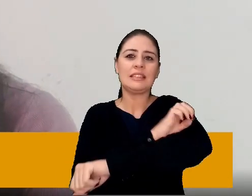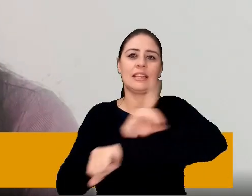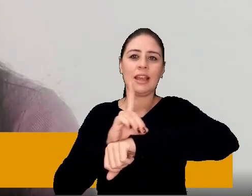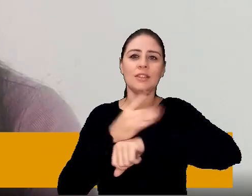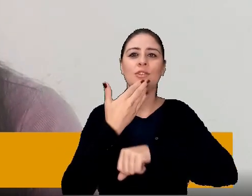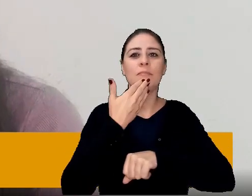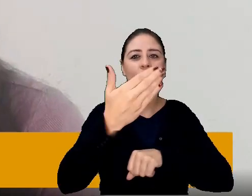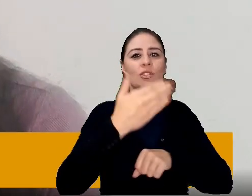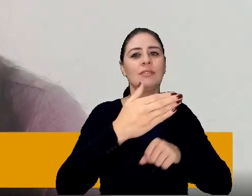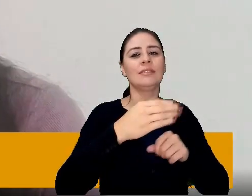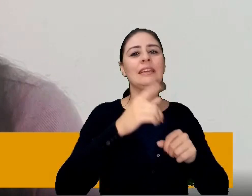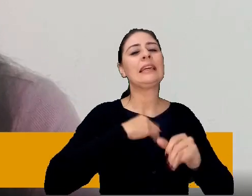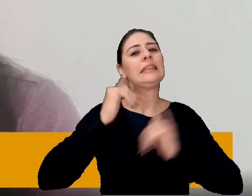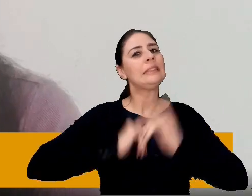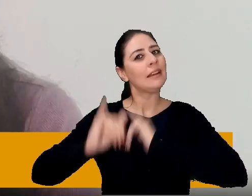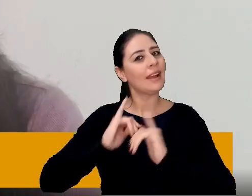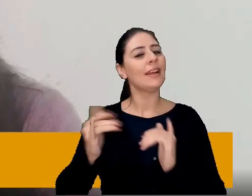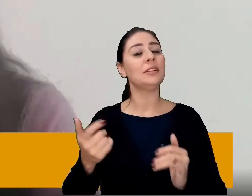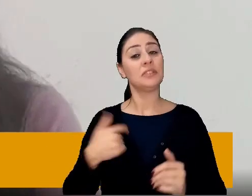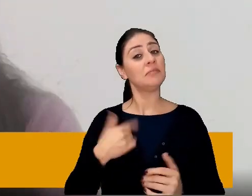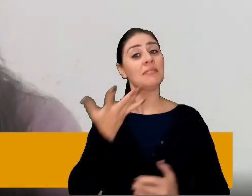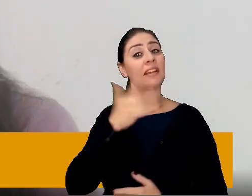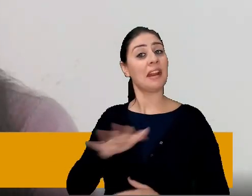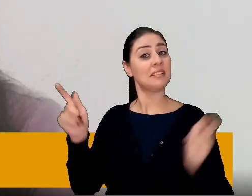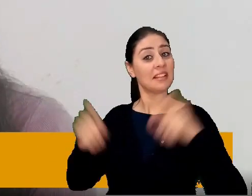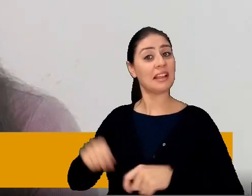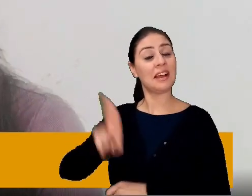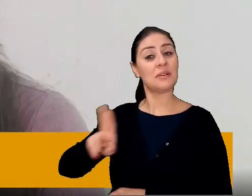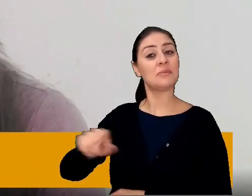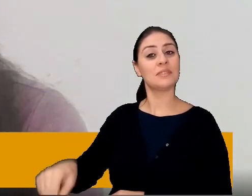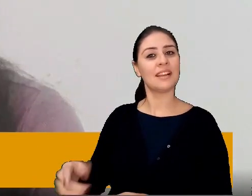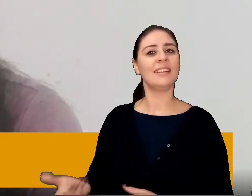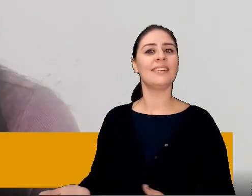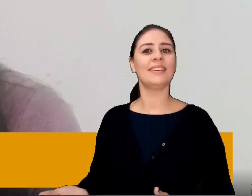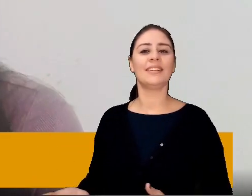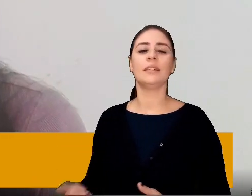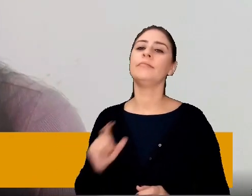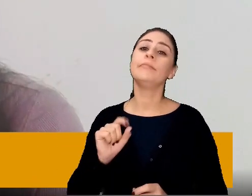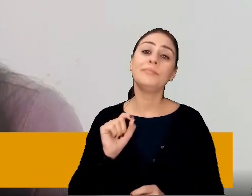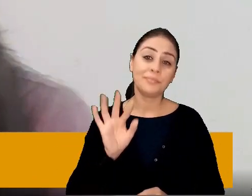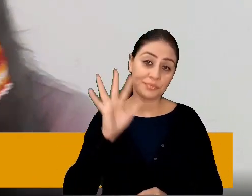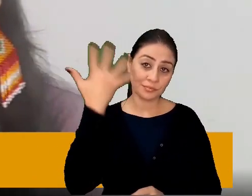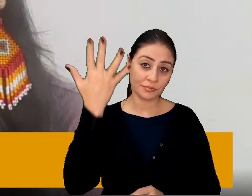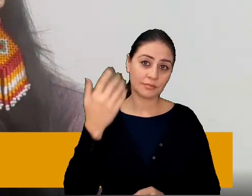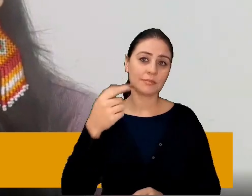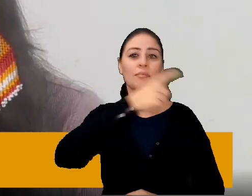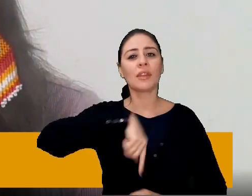informática, protocolei um pedido para a CED, para pedir a internet, e vou colocar as crianças ali.